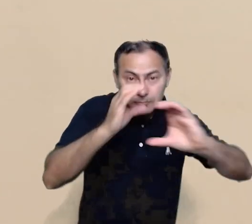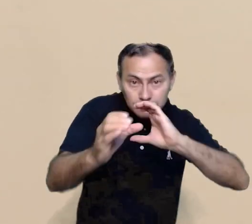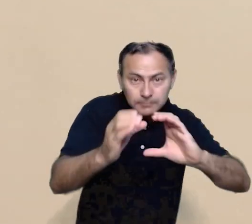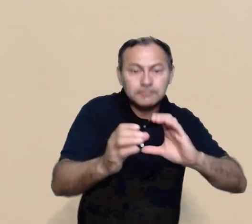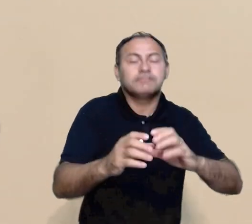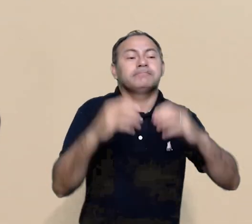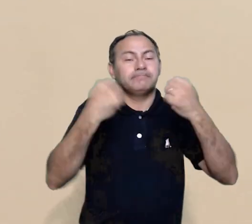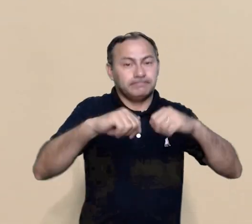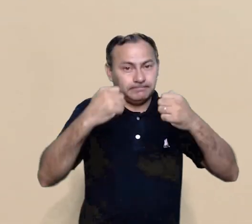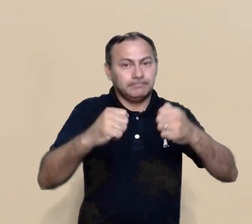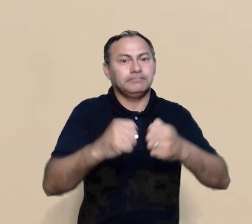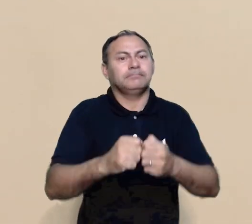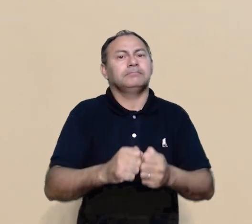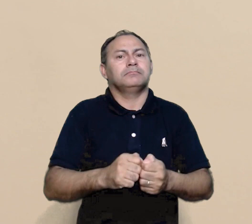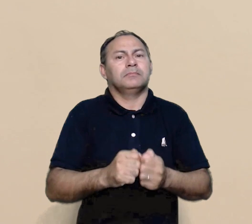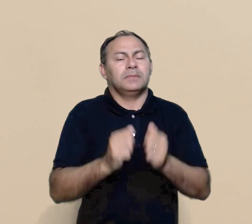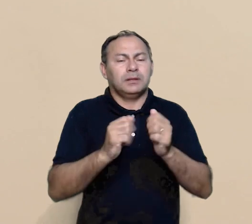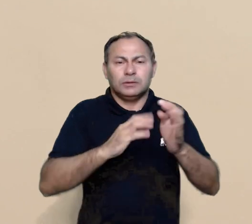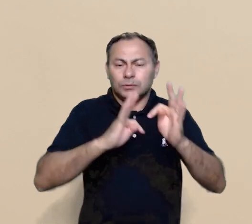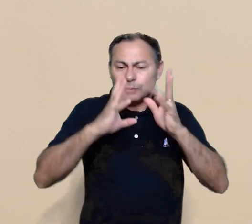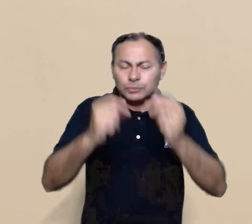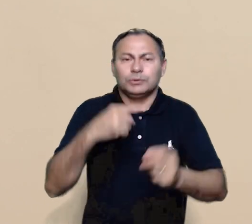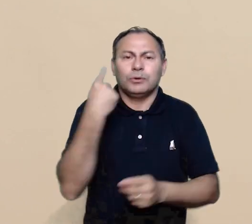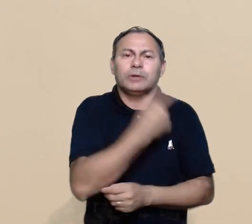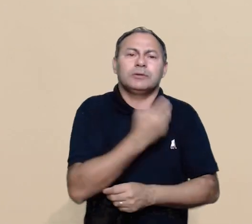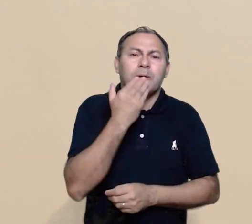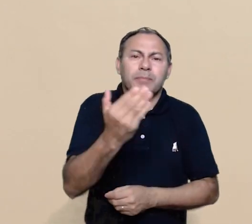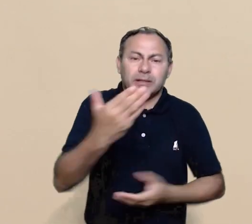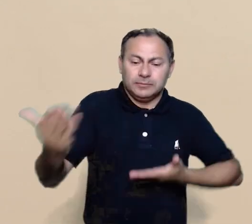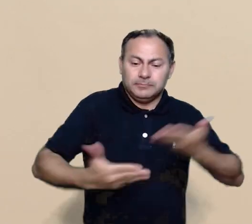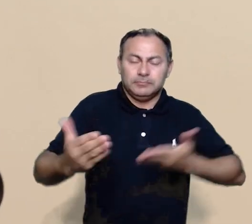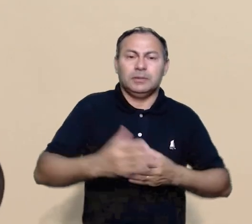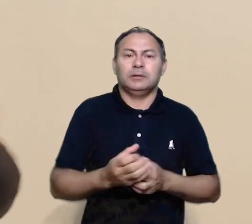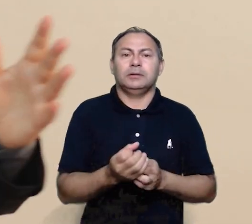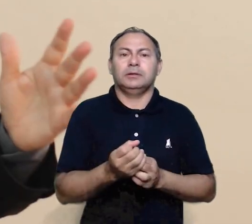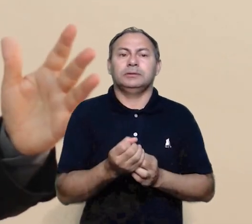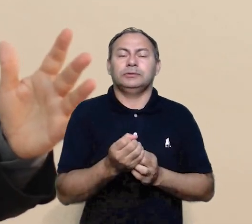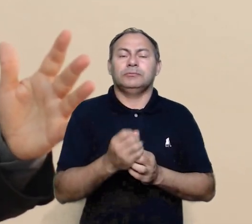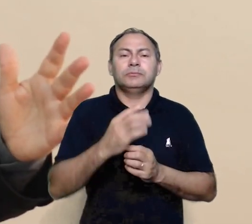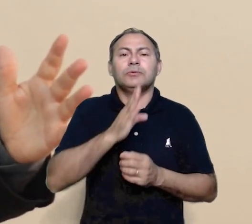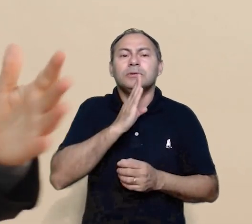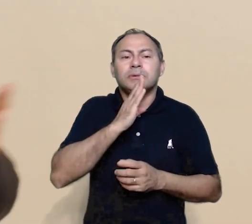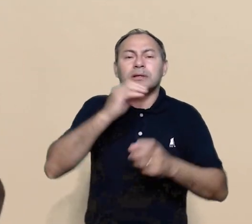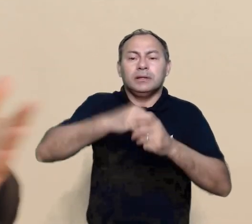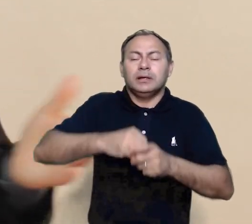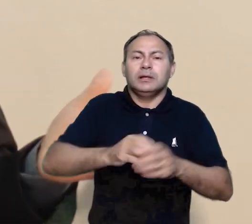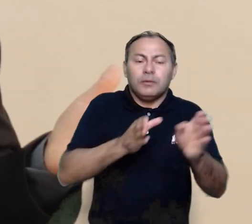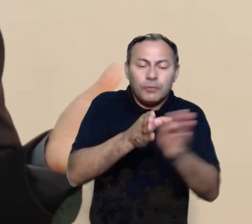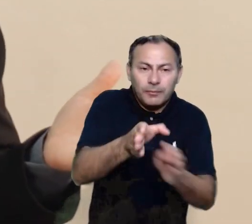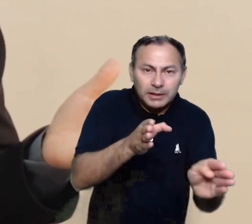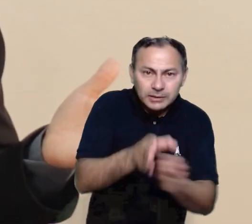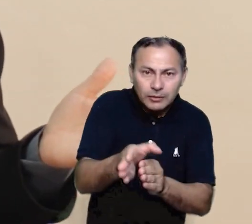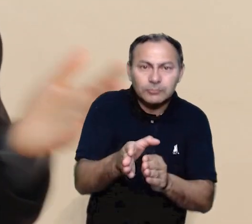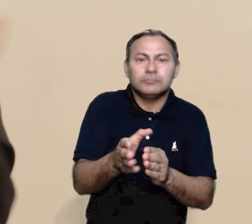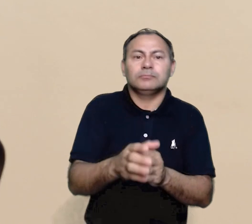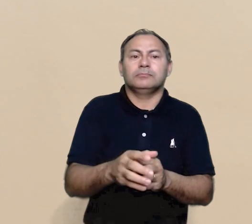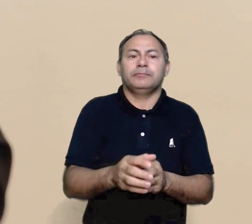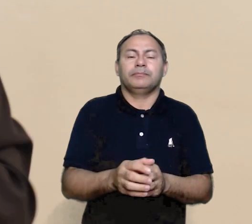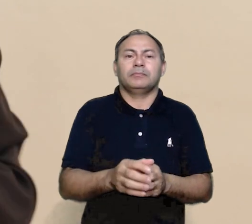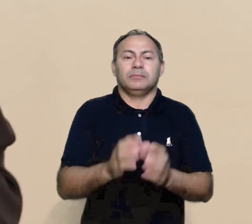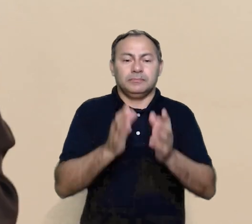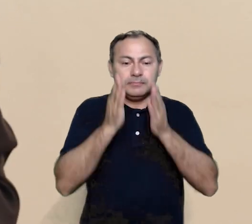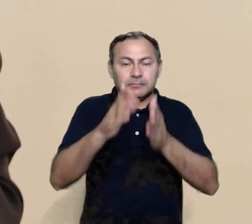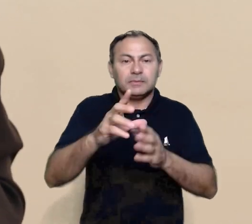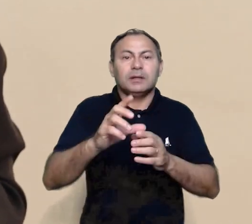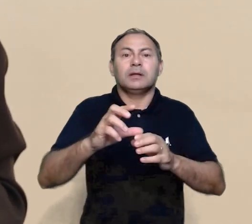comunica e merece pede de nós todos o serviço de uma boa teologia desta formação e